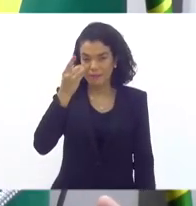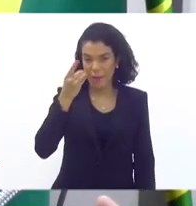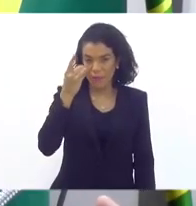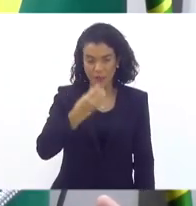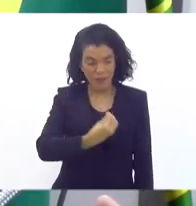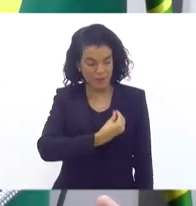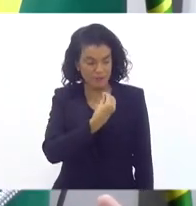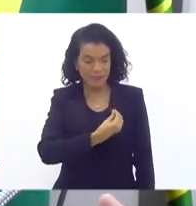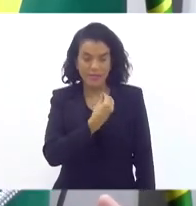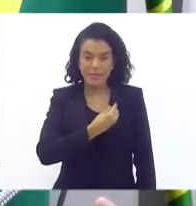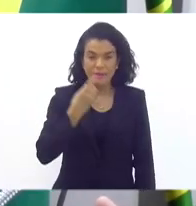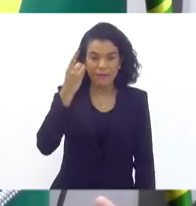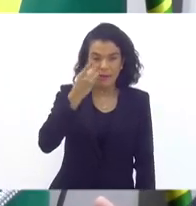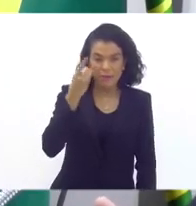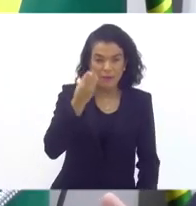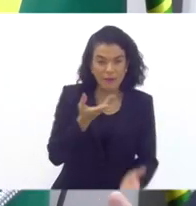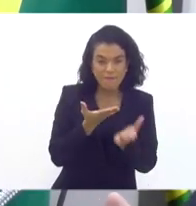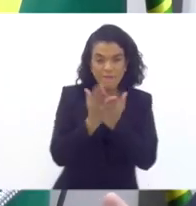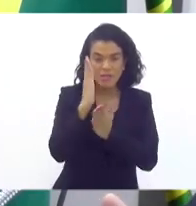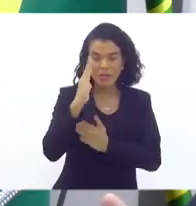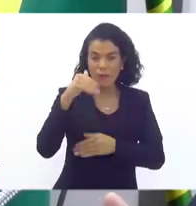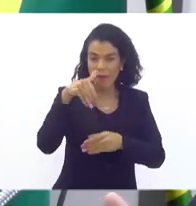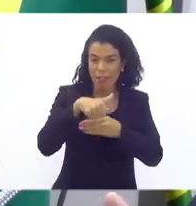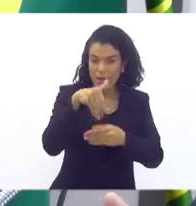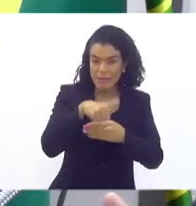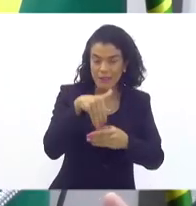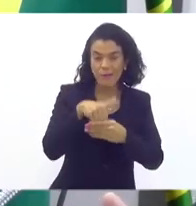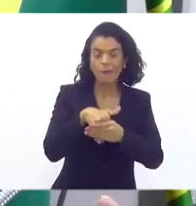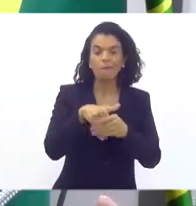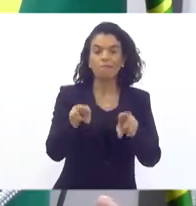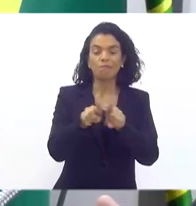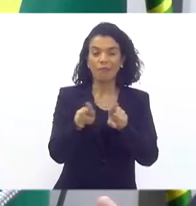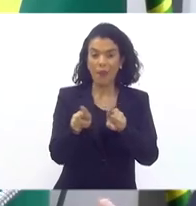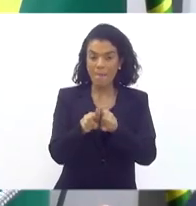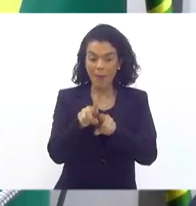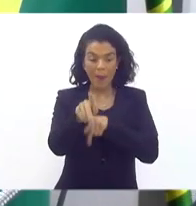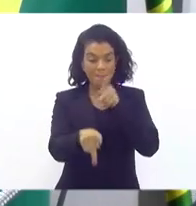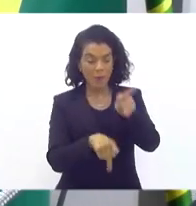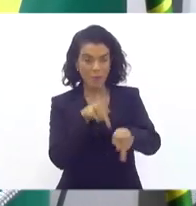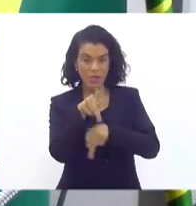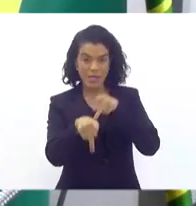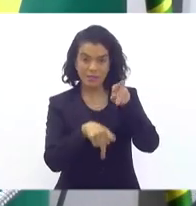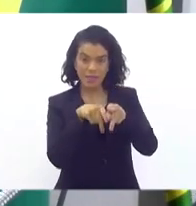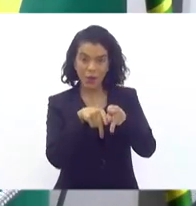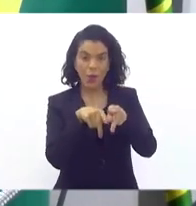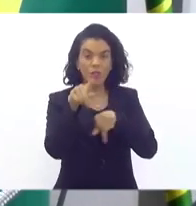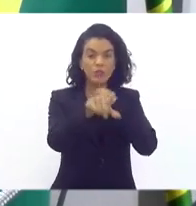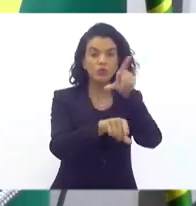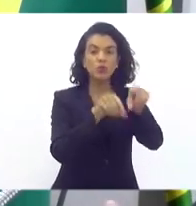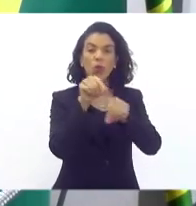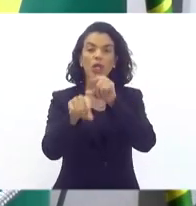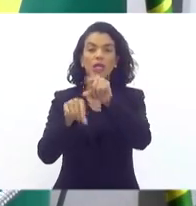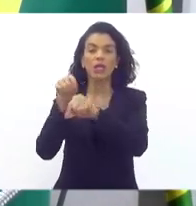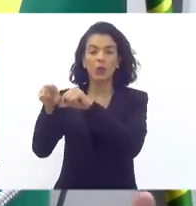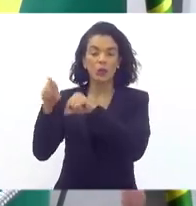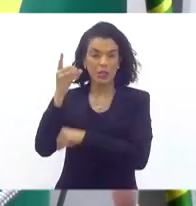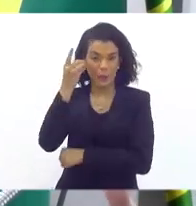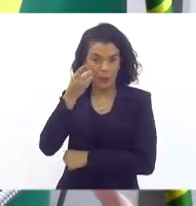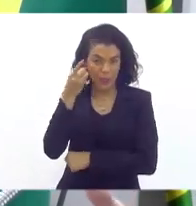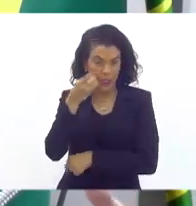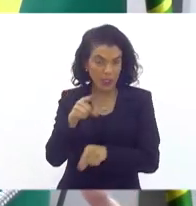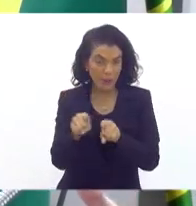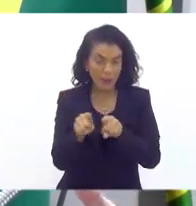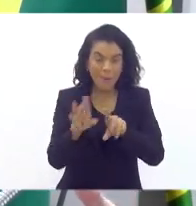a cada eleitor que por consequência elegeu Esses deputados a representação Popular mas